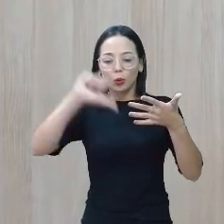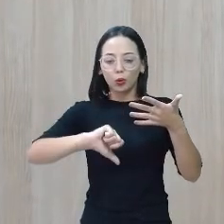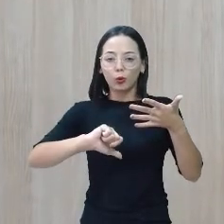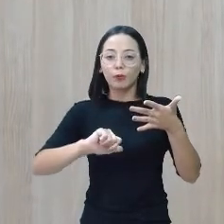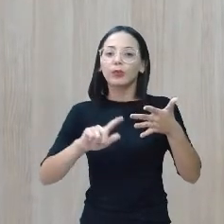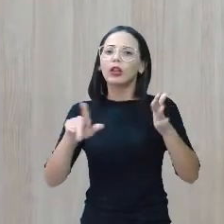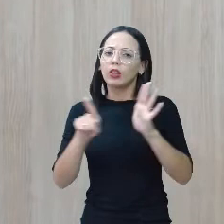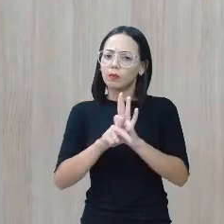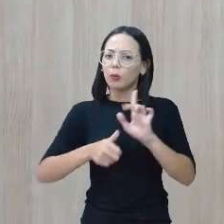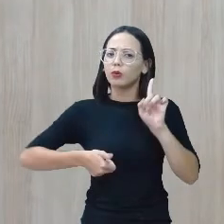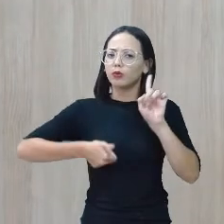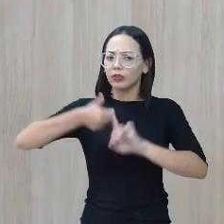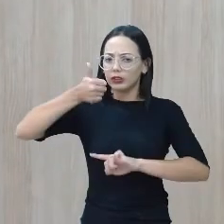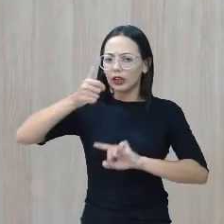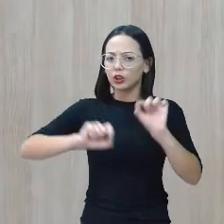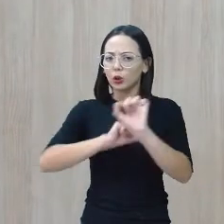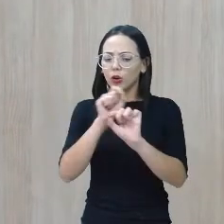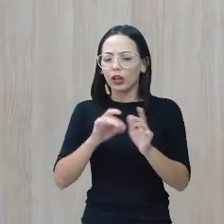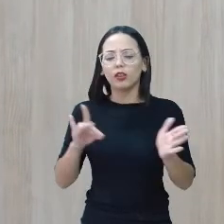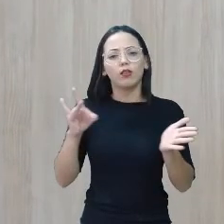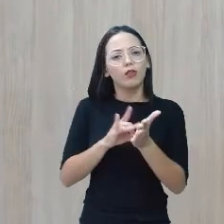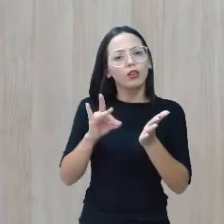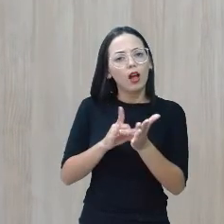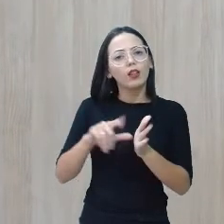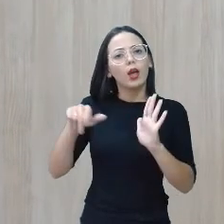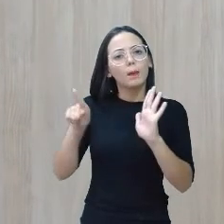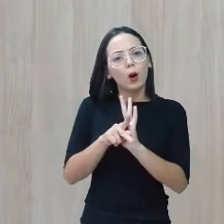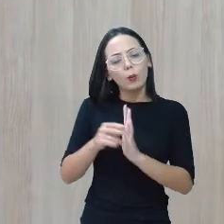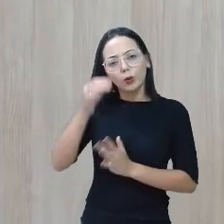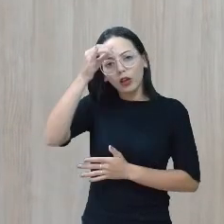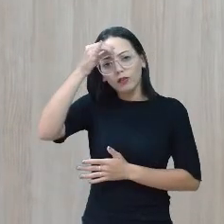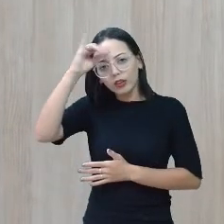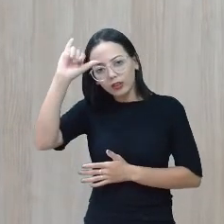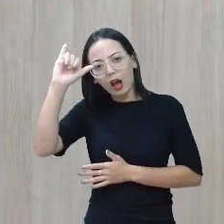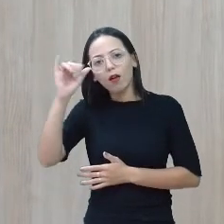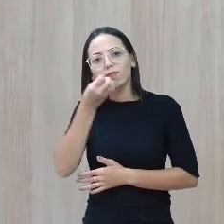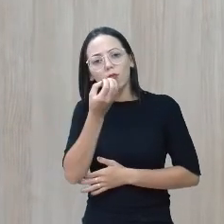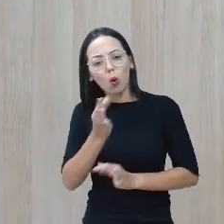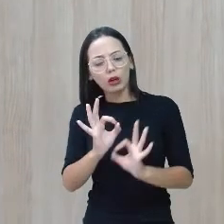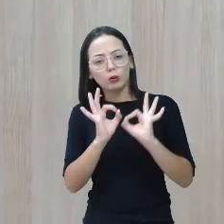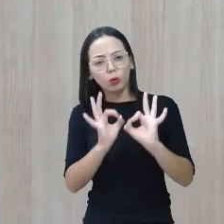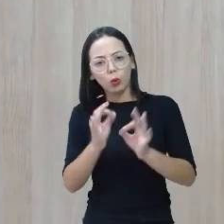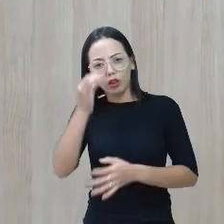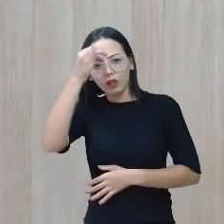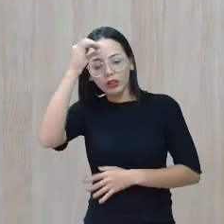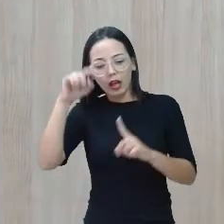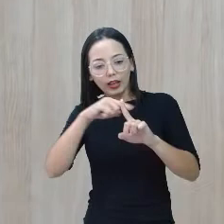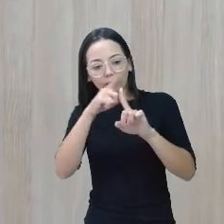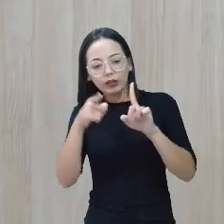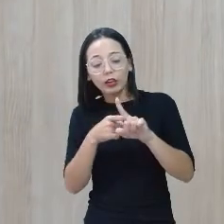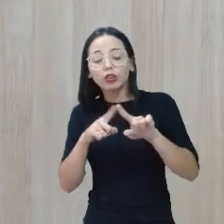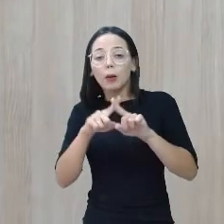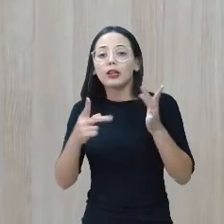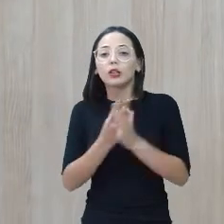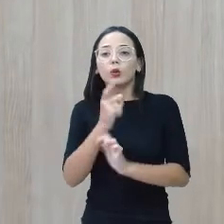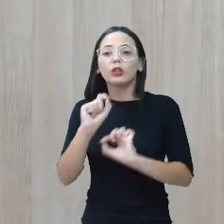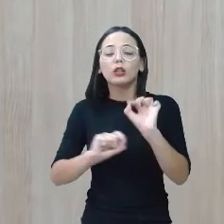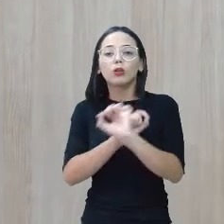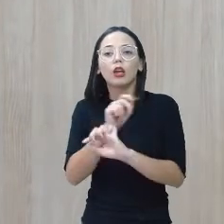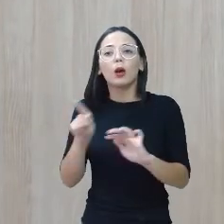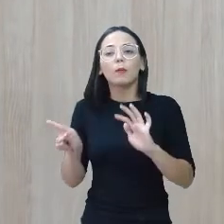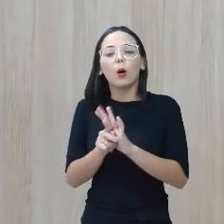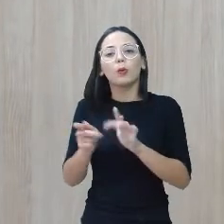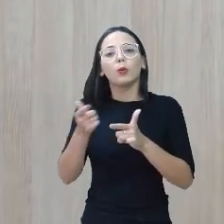tem uma vantagem de realmente ser um método contraceptivo muito eficaz, mas que ocorrem